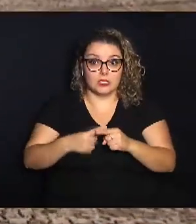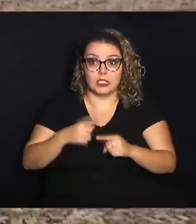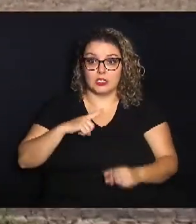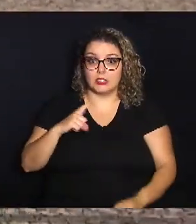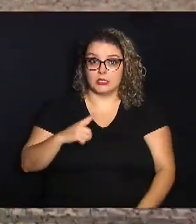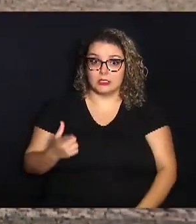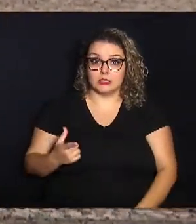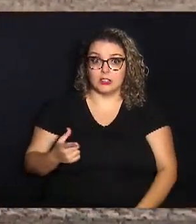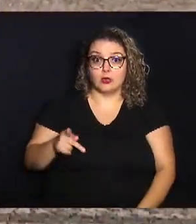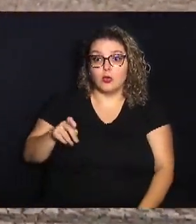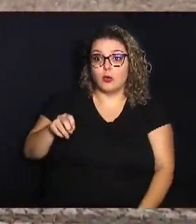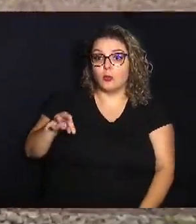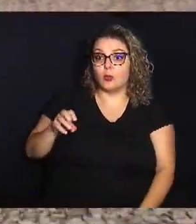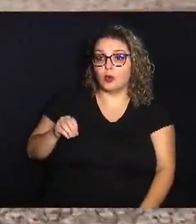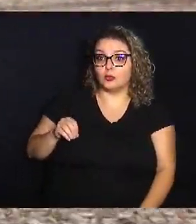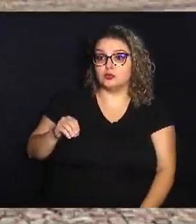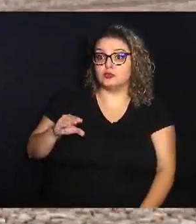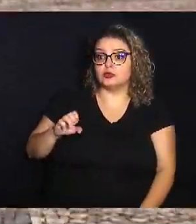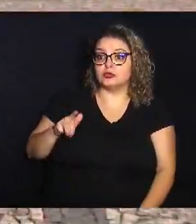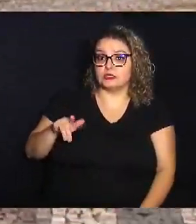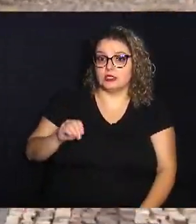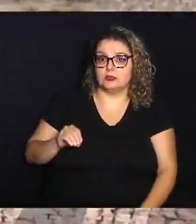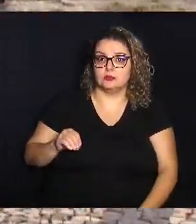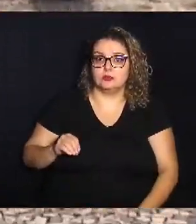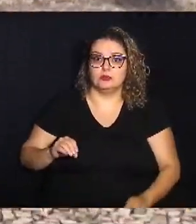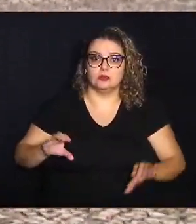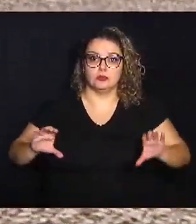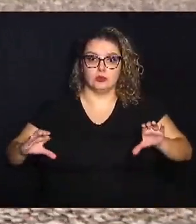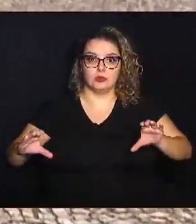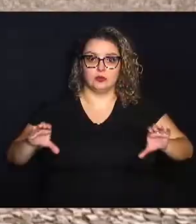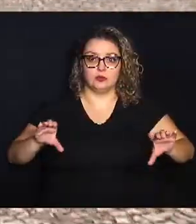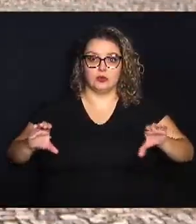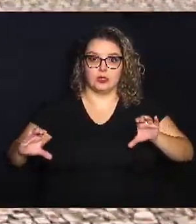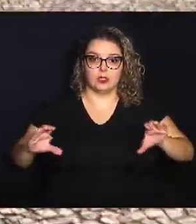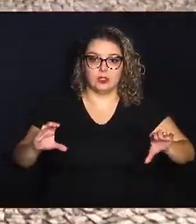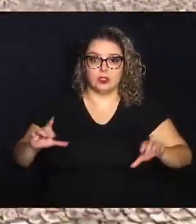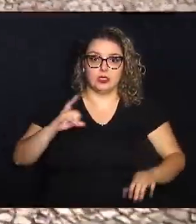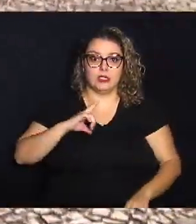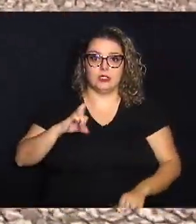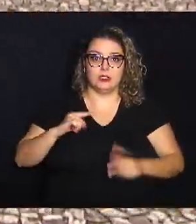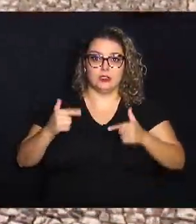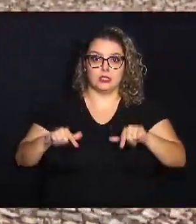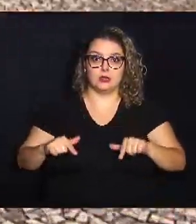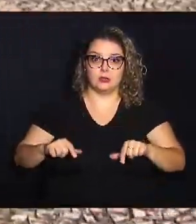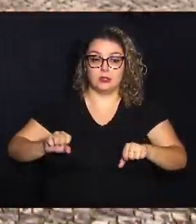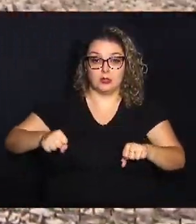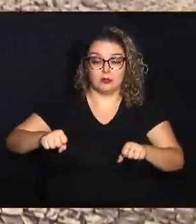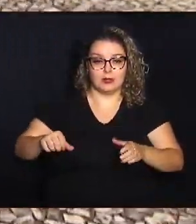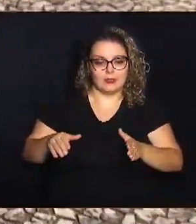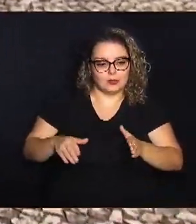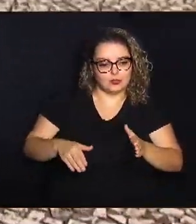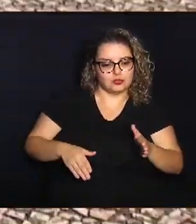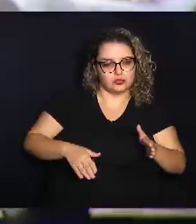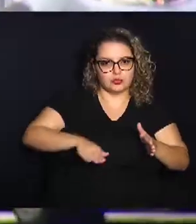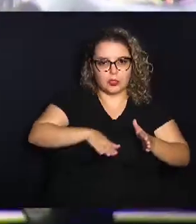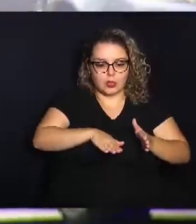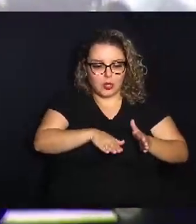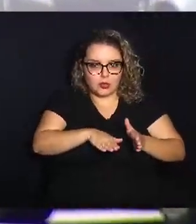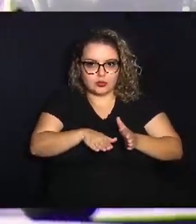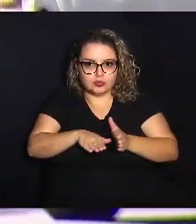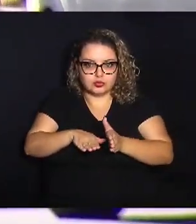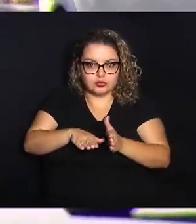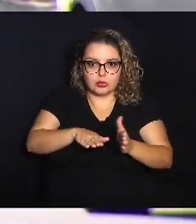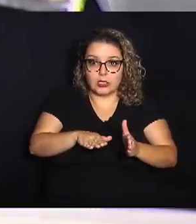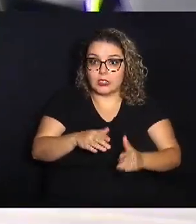ponto cego nos retrovisores. Tem local que a moto passa, que vai ultrapassar um carro, por exemplo, que